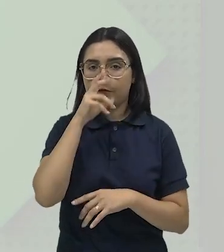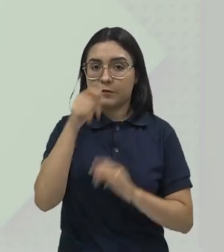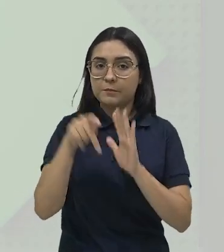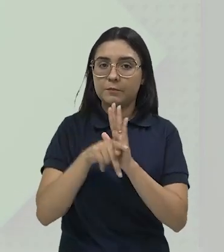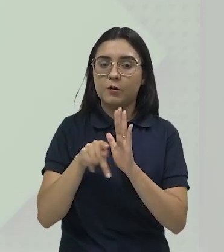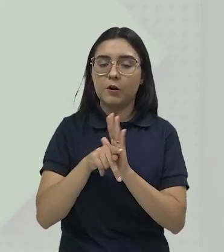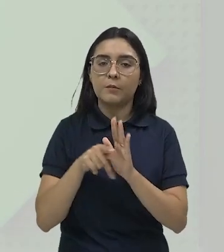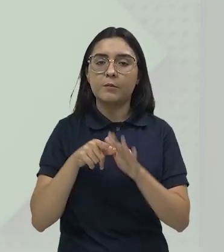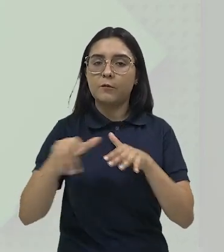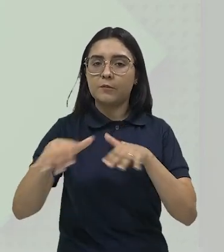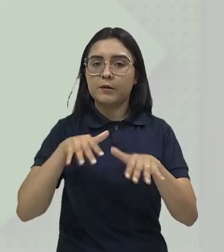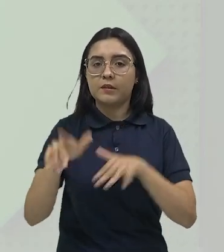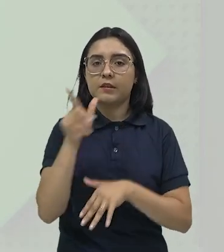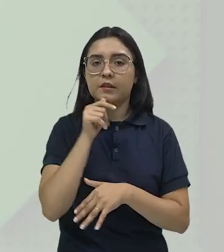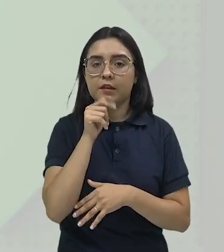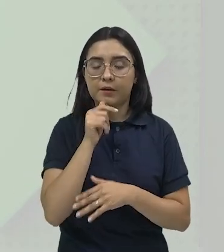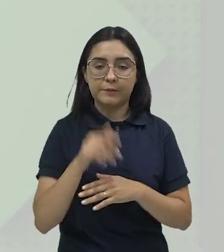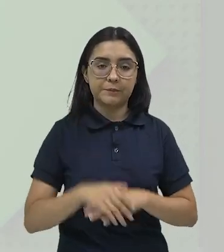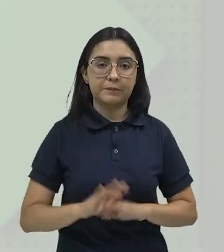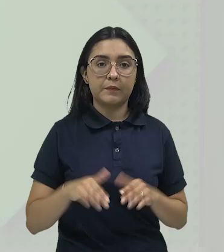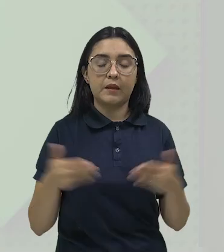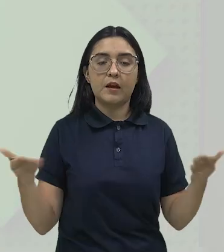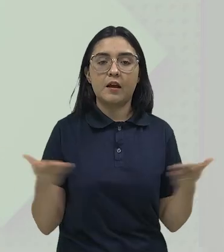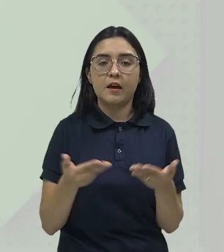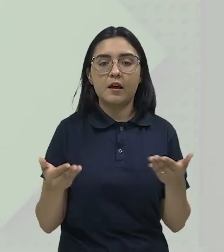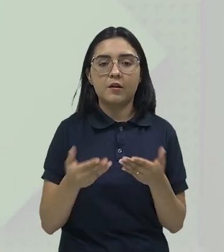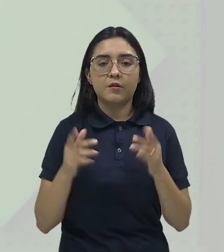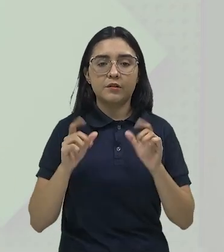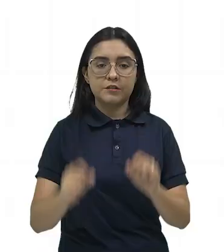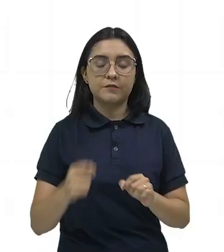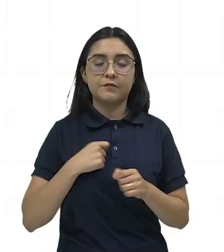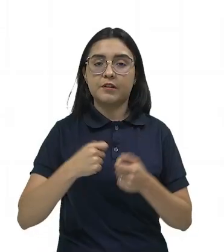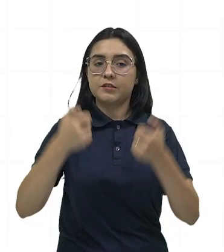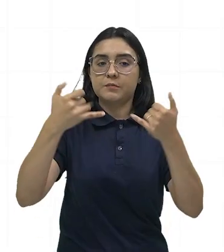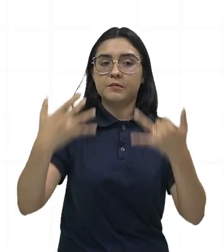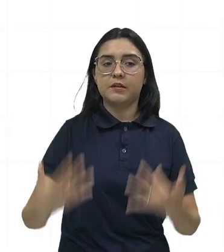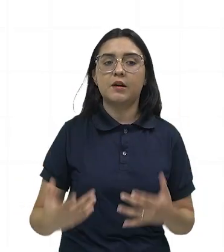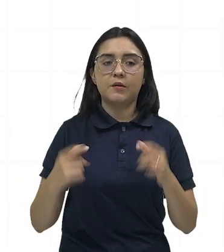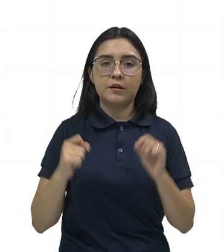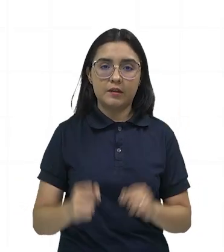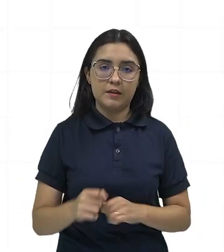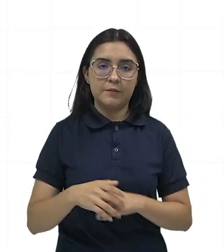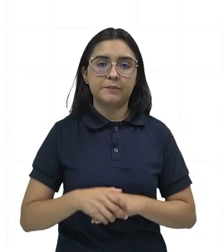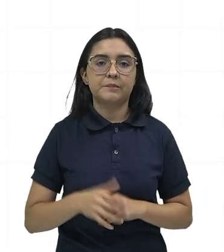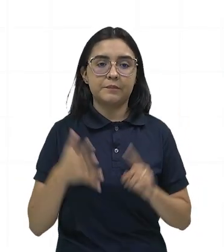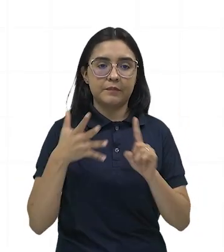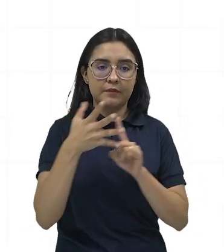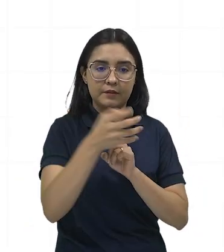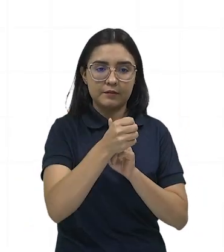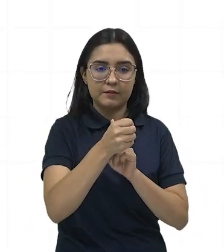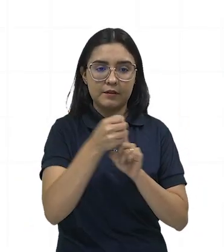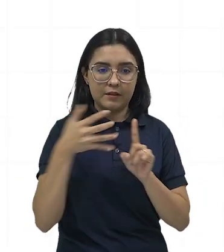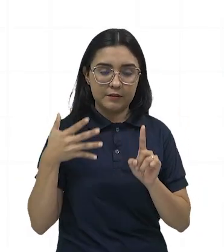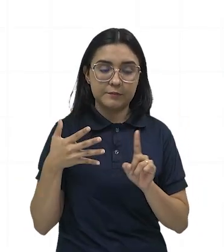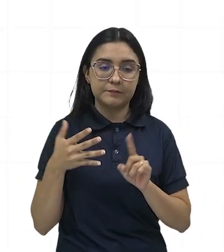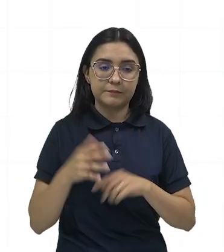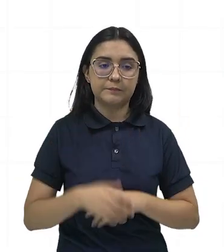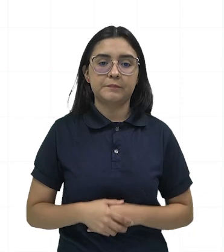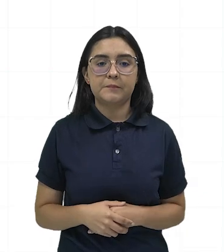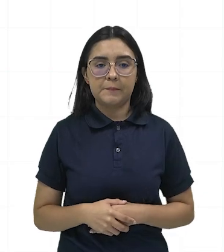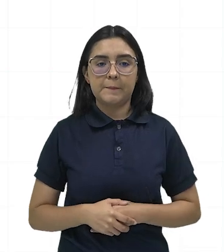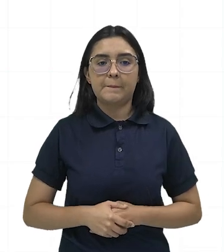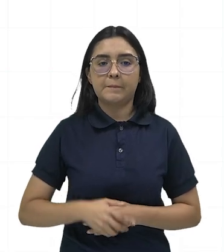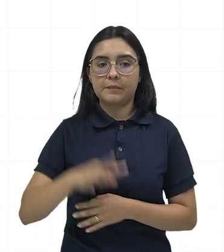e agora nós vamos falar um pouquinho sobre as usinas termoelétricas. As usinas termoelétricas